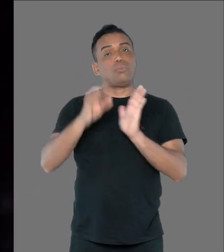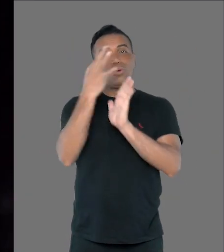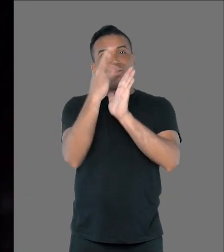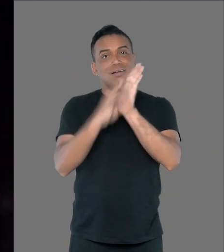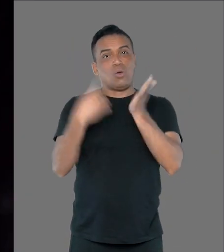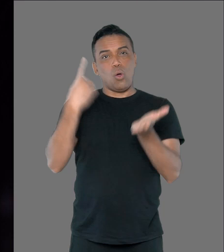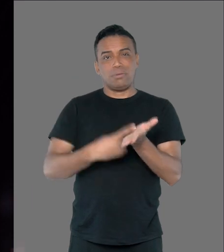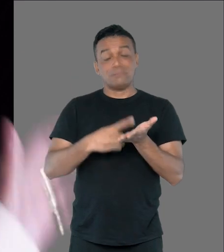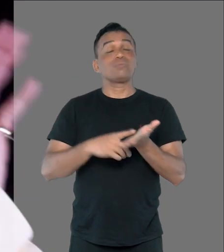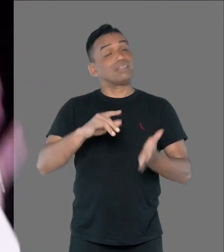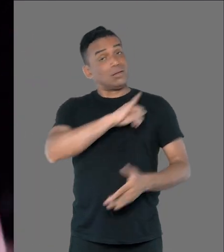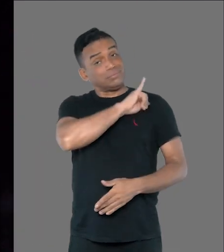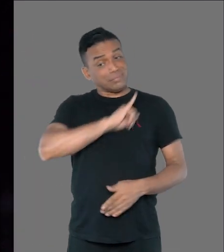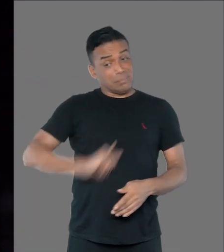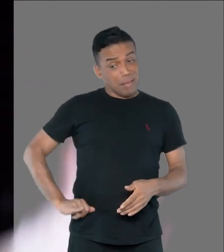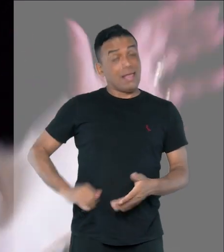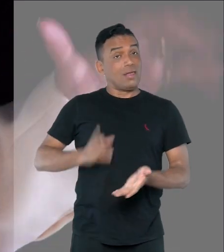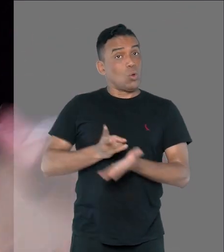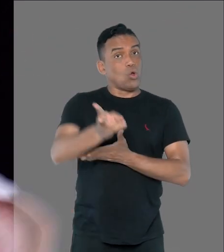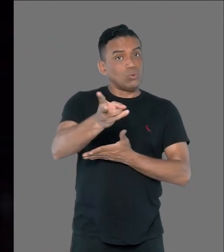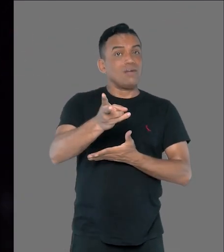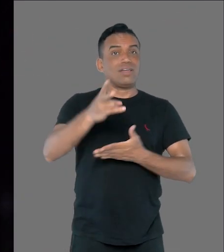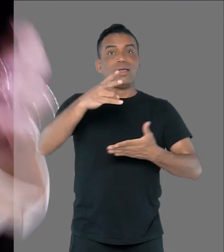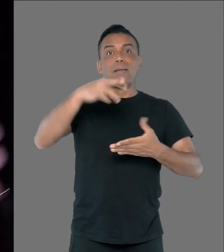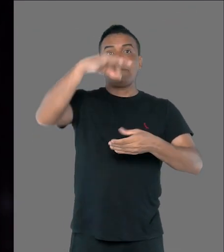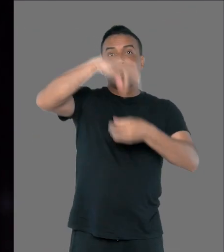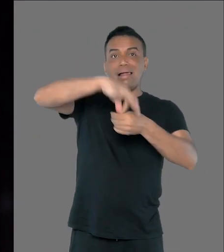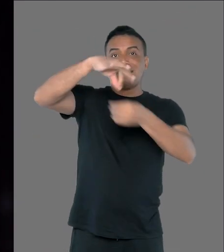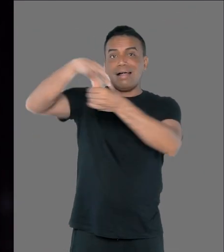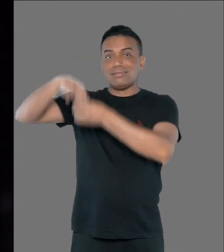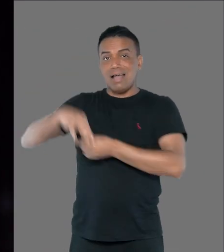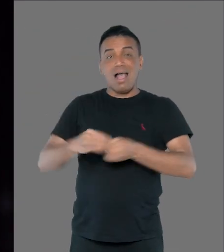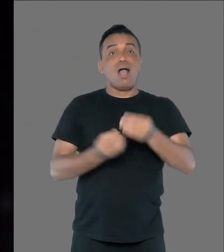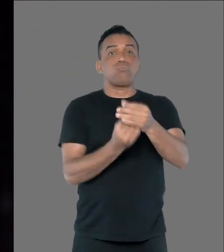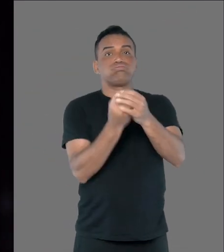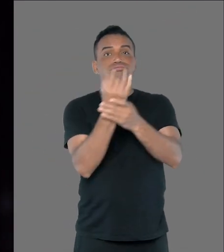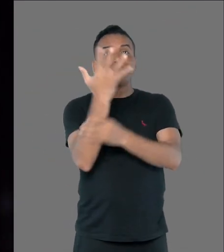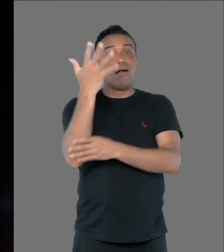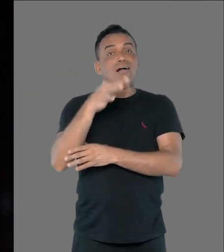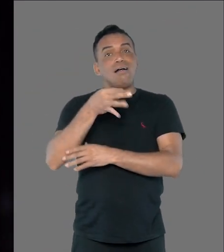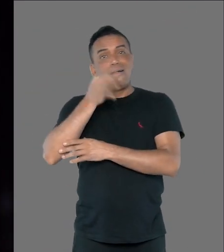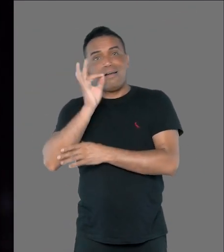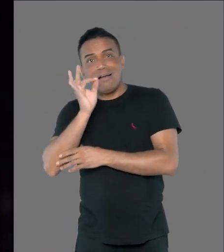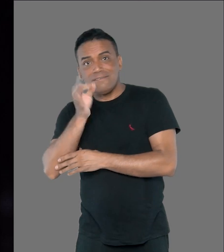o Império, de alguma maneira, continuava lá na plantação de café, lidando com as consequências do